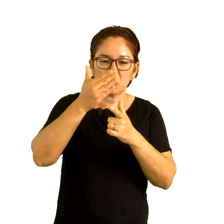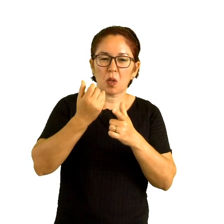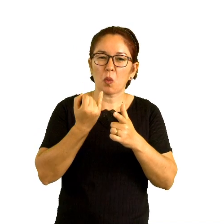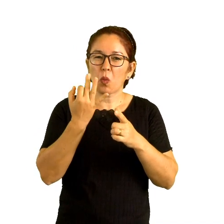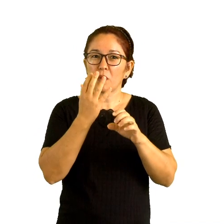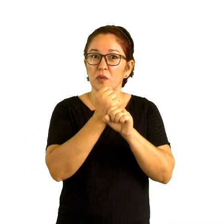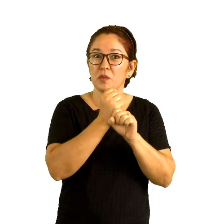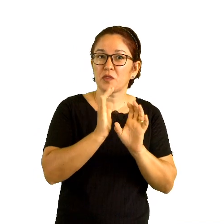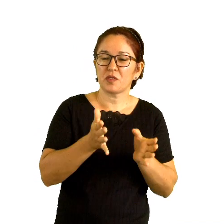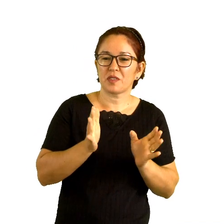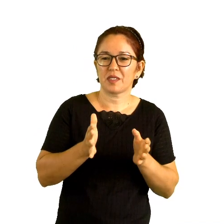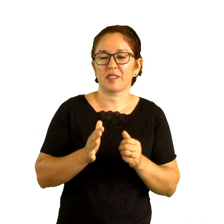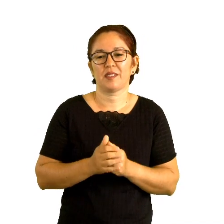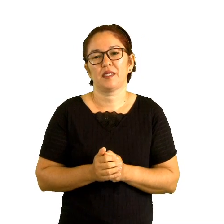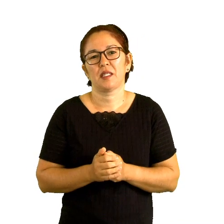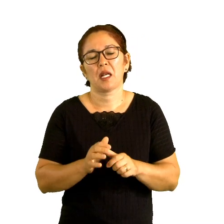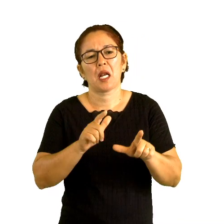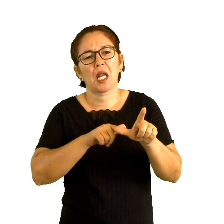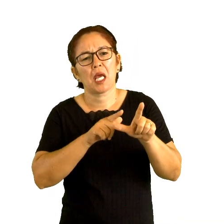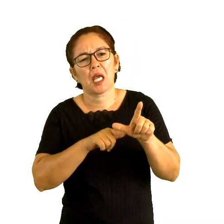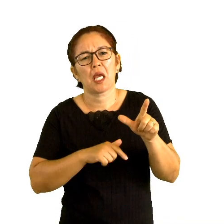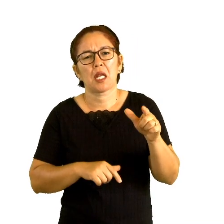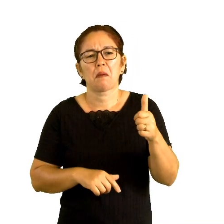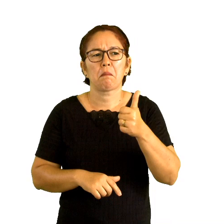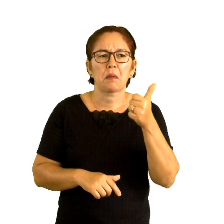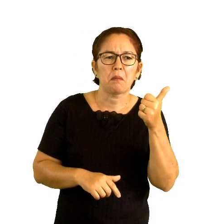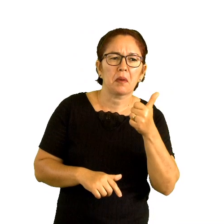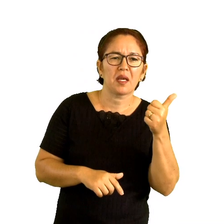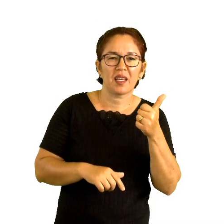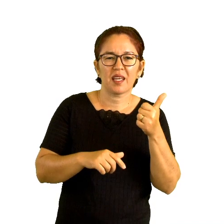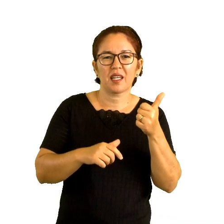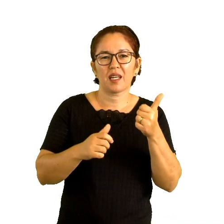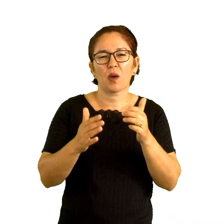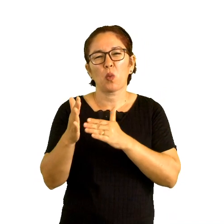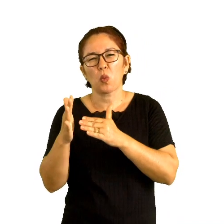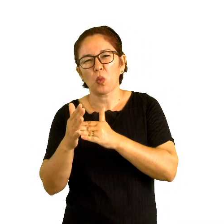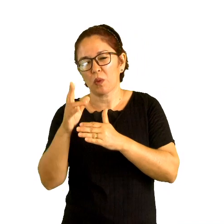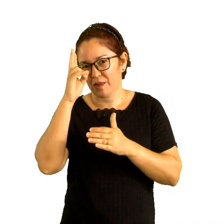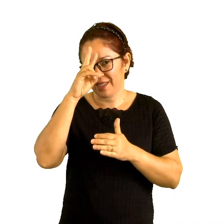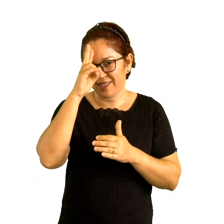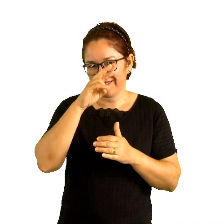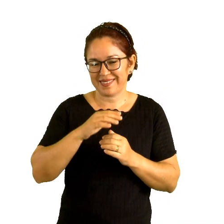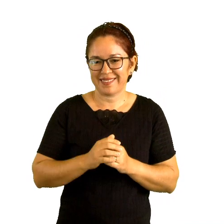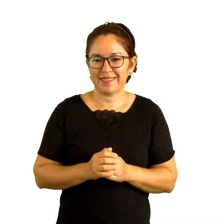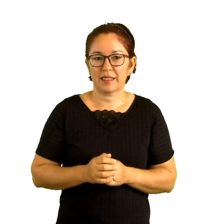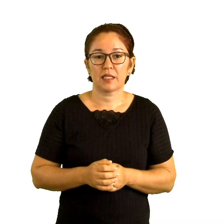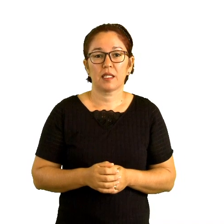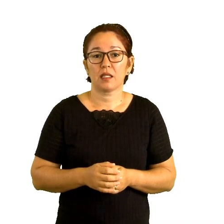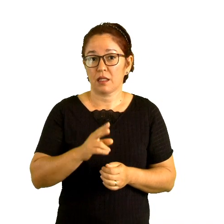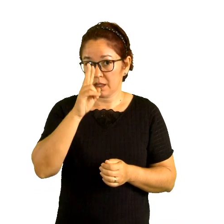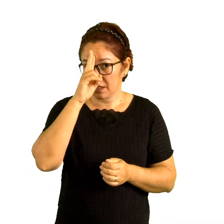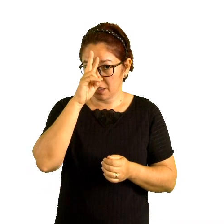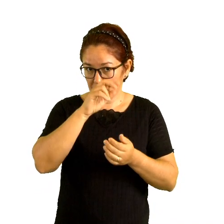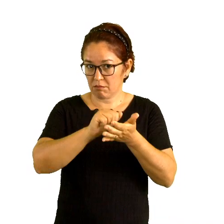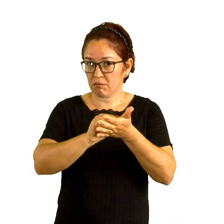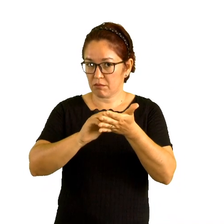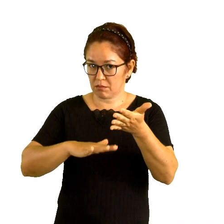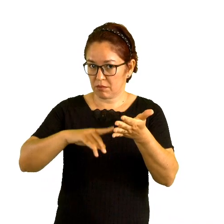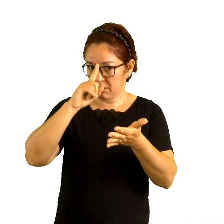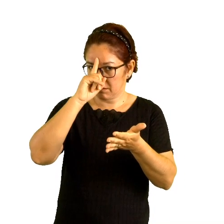falamos qual a primeira letra, quantas letras, e ficou como tarefa de casa vocês fazerem em casa. Não foi isso